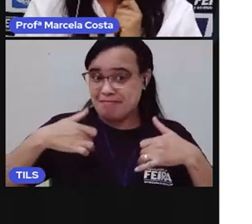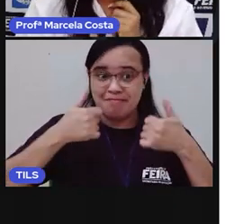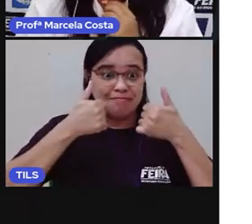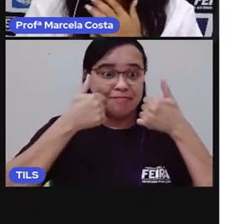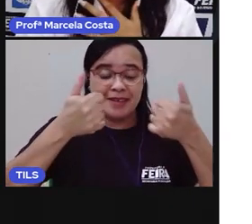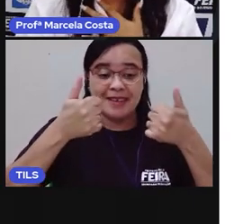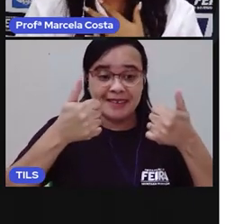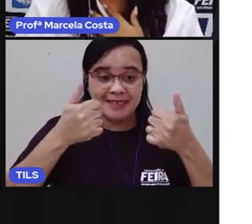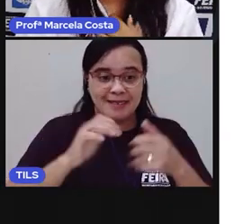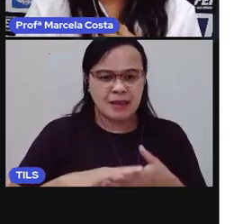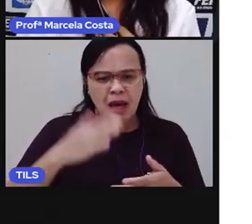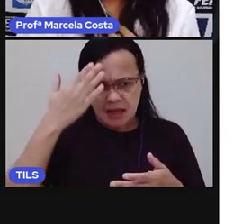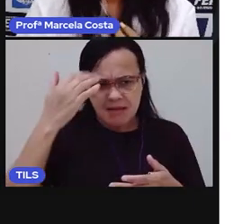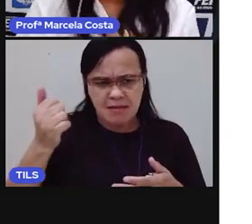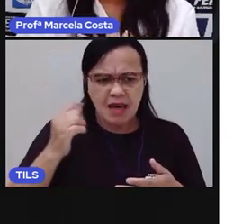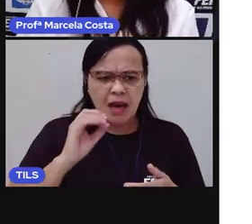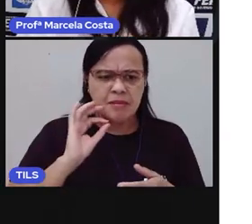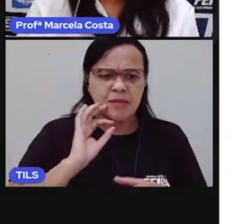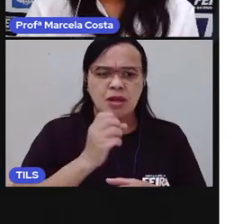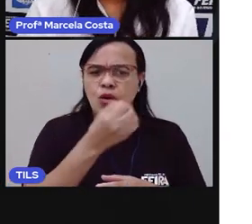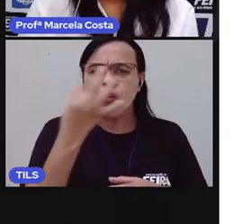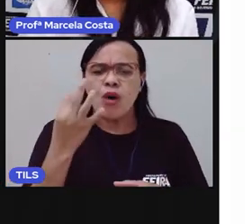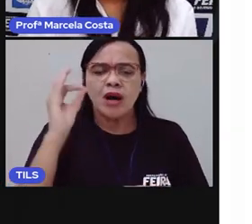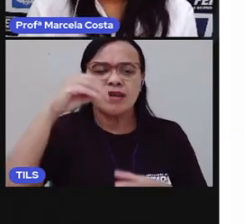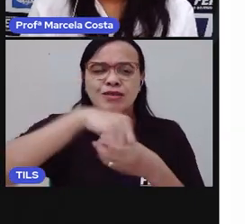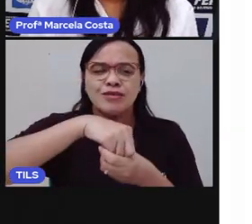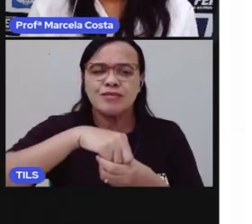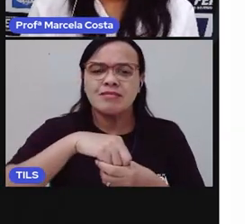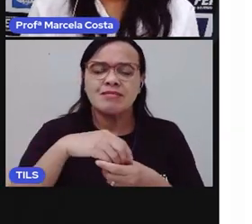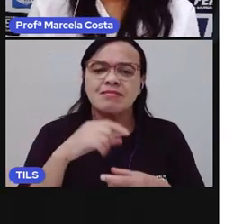quantos dentes tem aí na sua boca